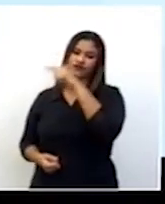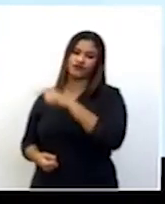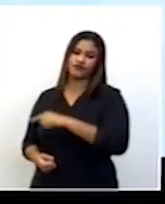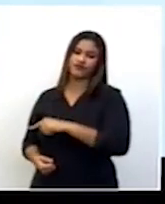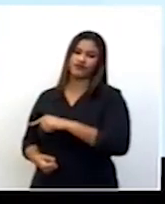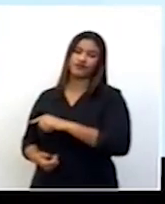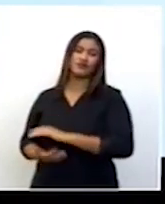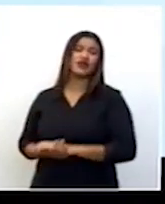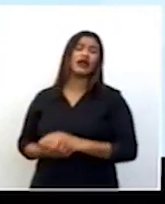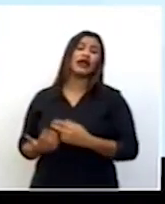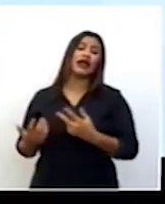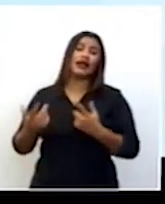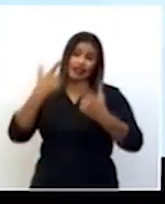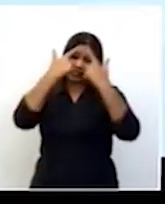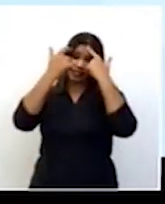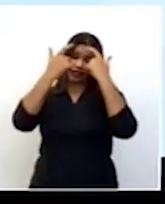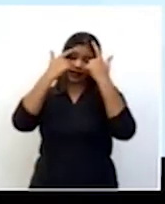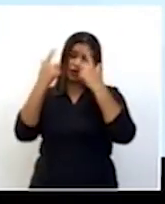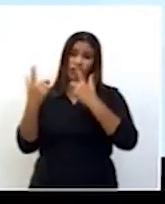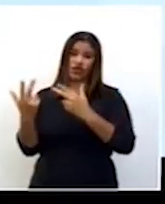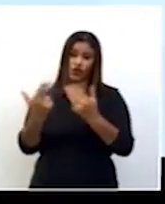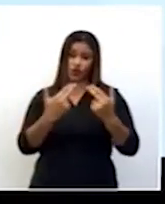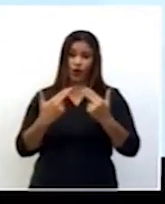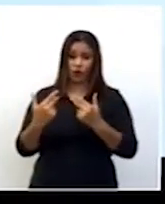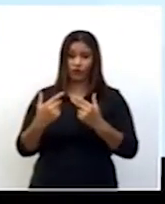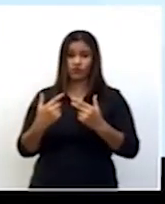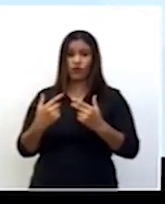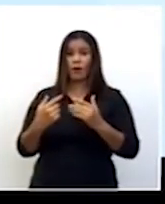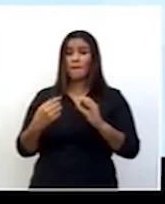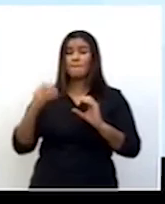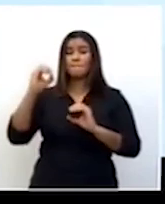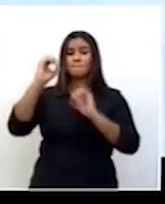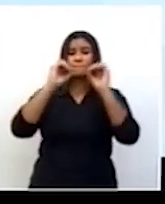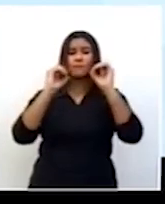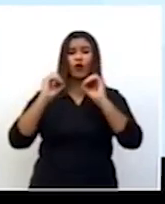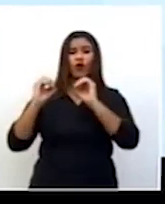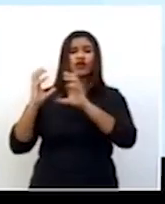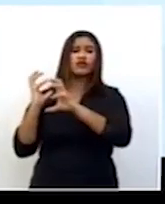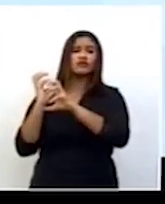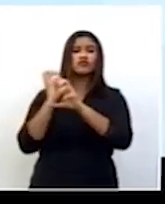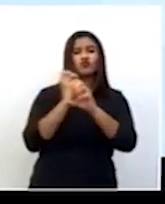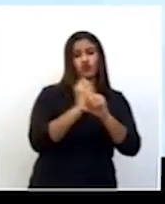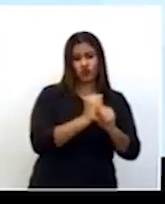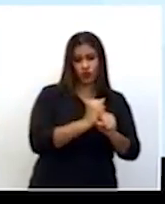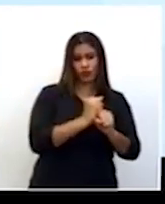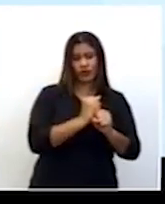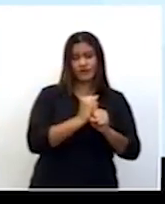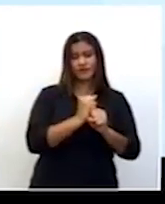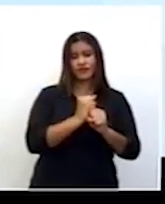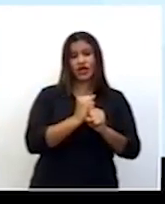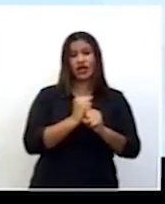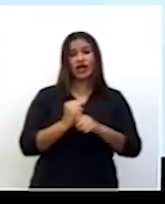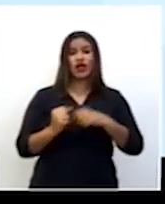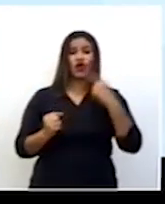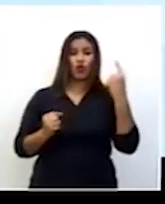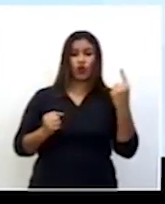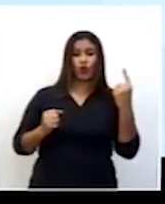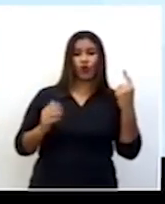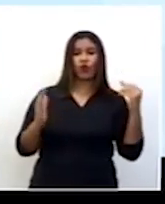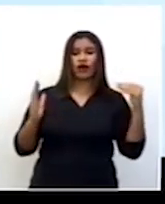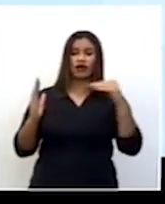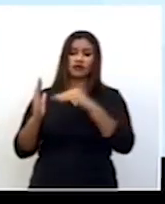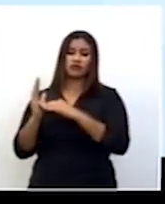ideia. Somando a quantidade de bolinhas da figura 1 até a figura 10,